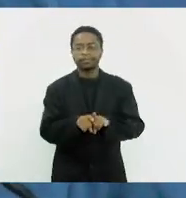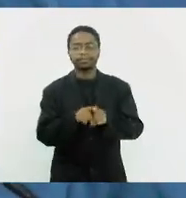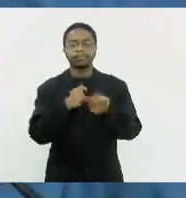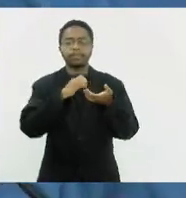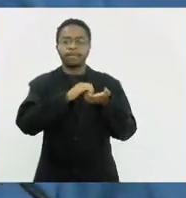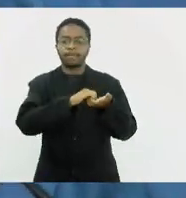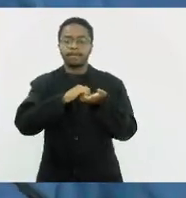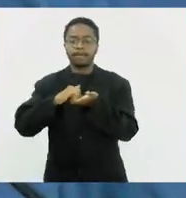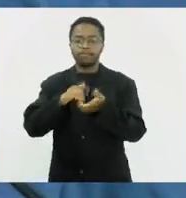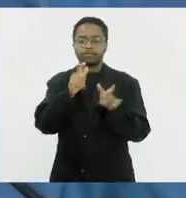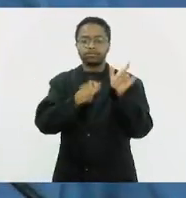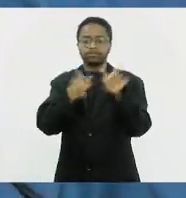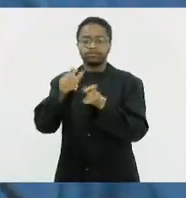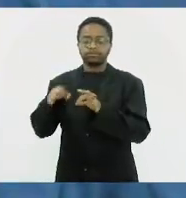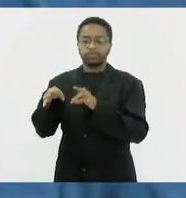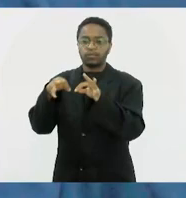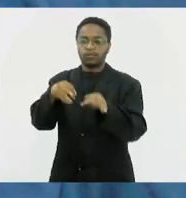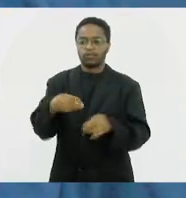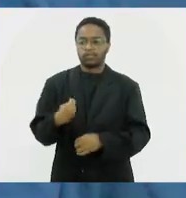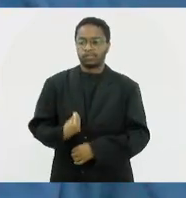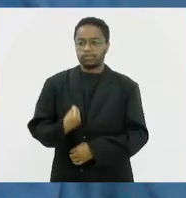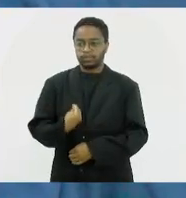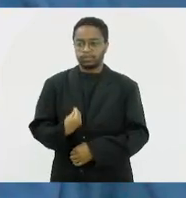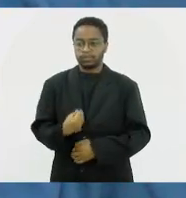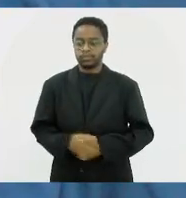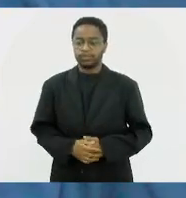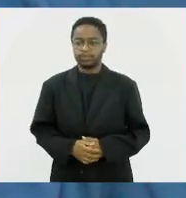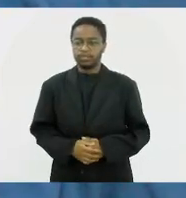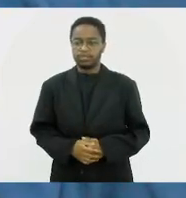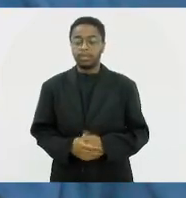presente. Munir, eu